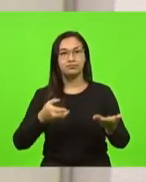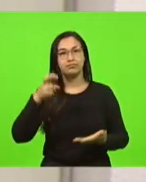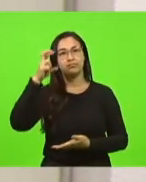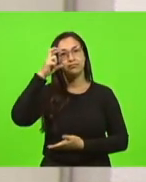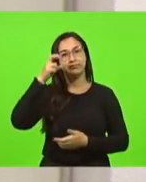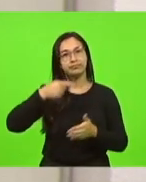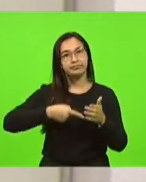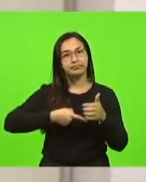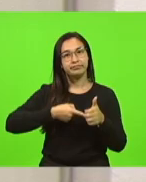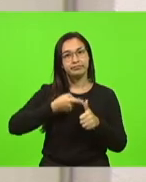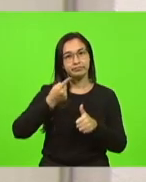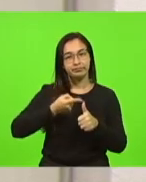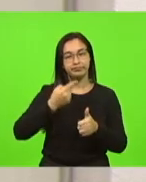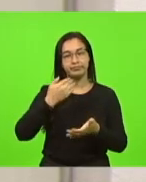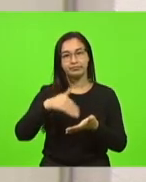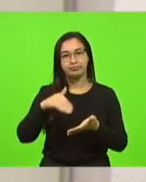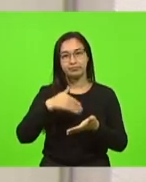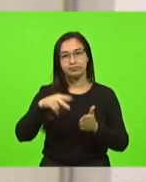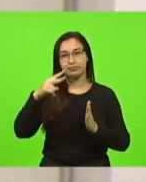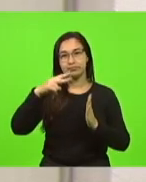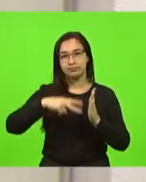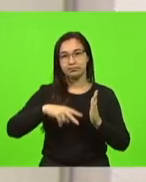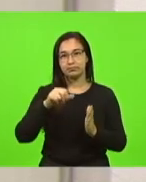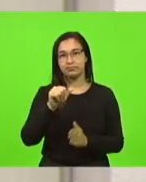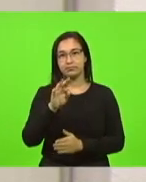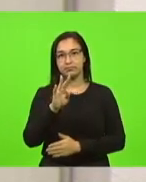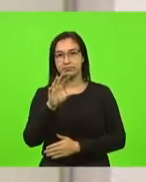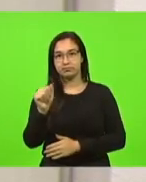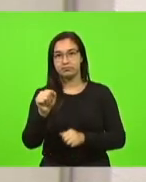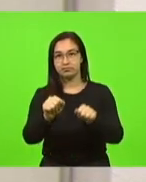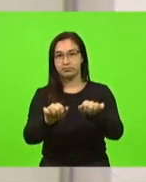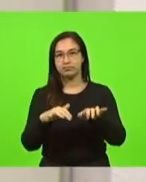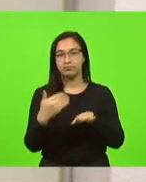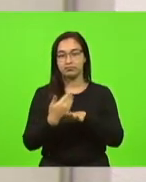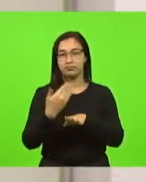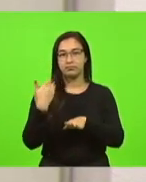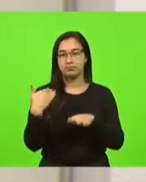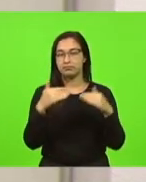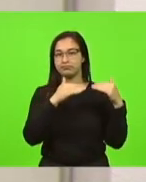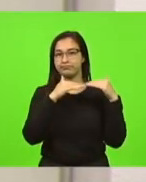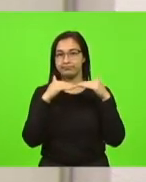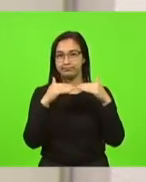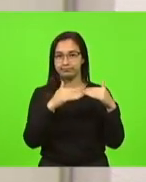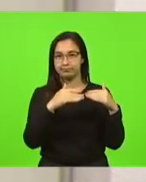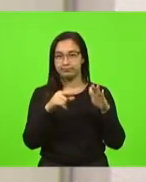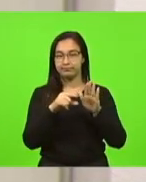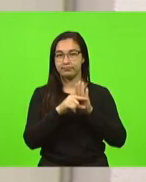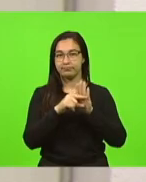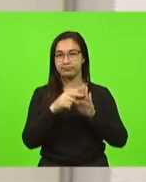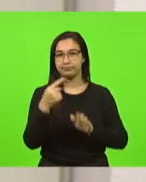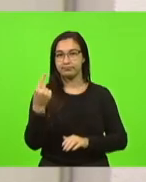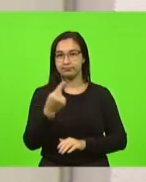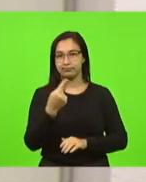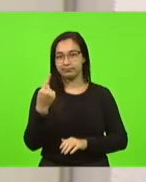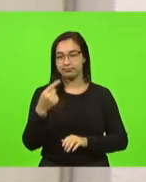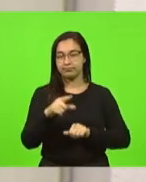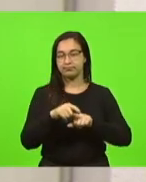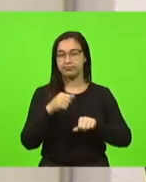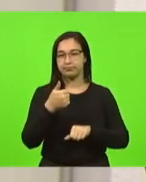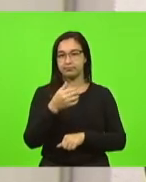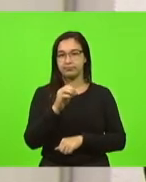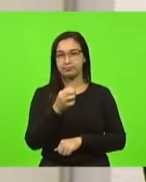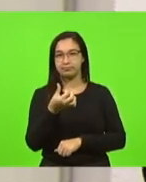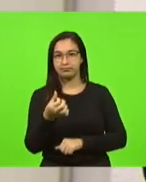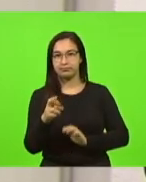primeiro secretário, para proceder à leitura da ata da sessão anterior, que, em consonância com o parágrafo 1º do artigo 106 do regimento